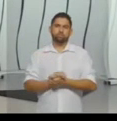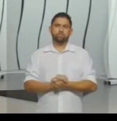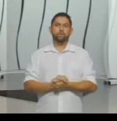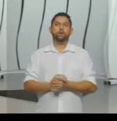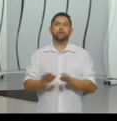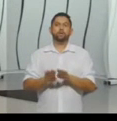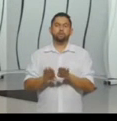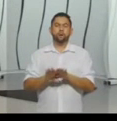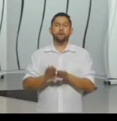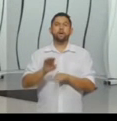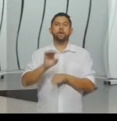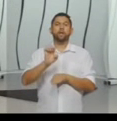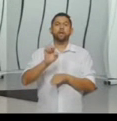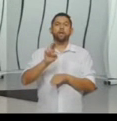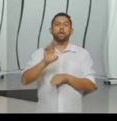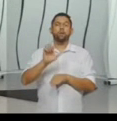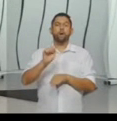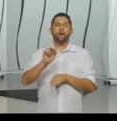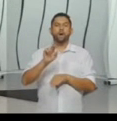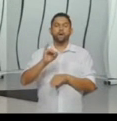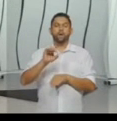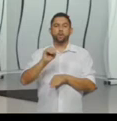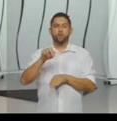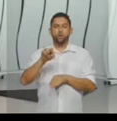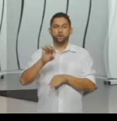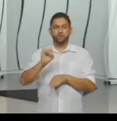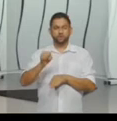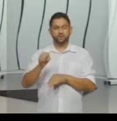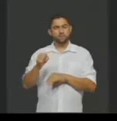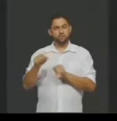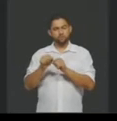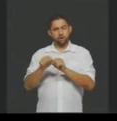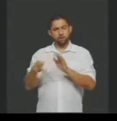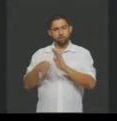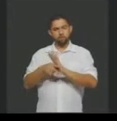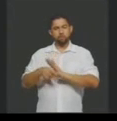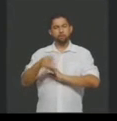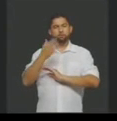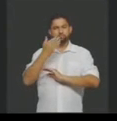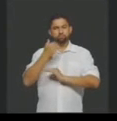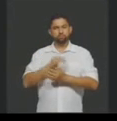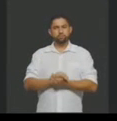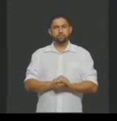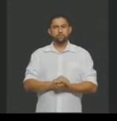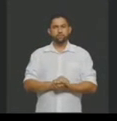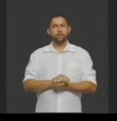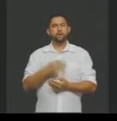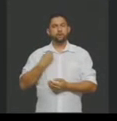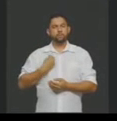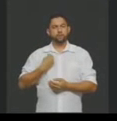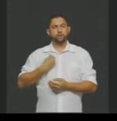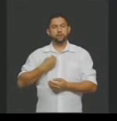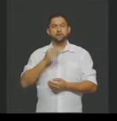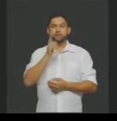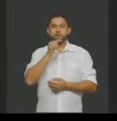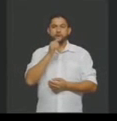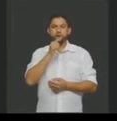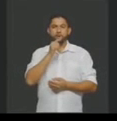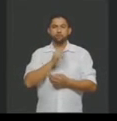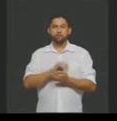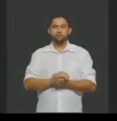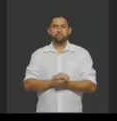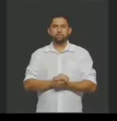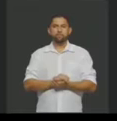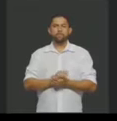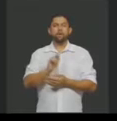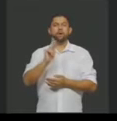Eucariotos também, ok? Eles estão presentes em ambientes aquáticos, são